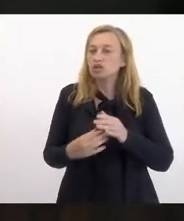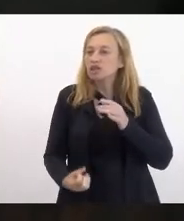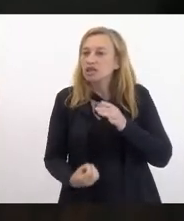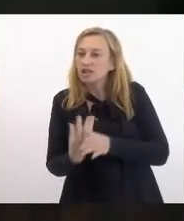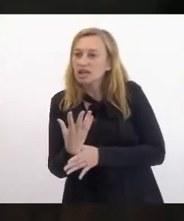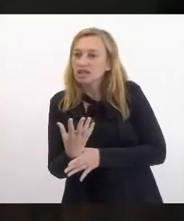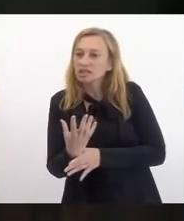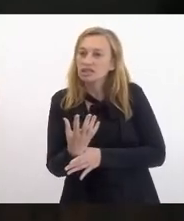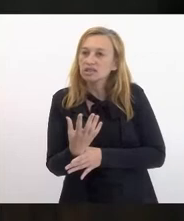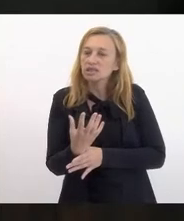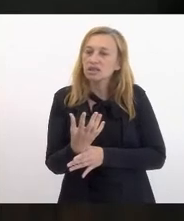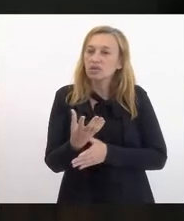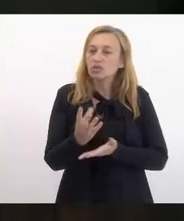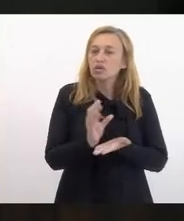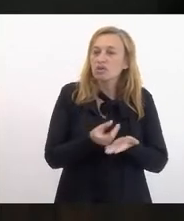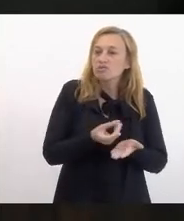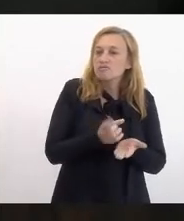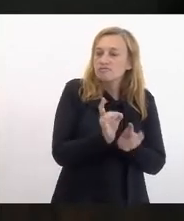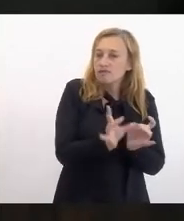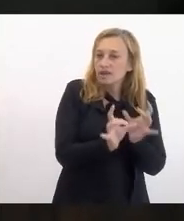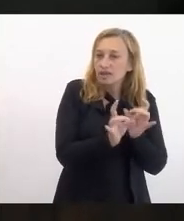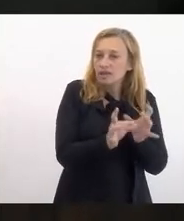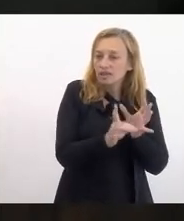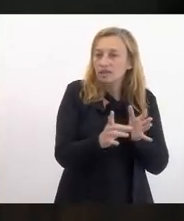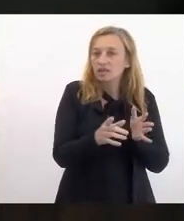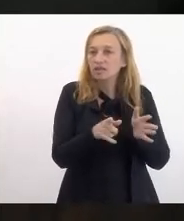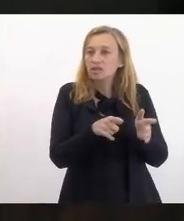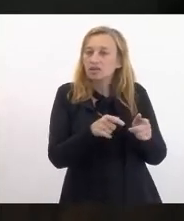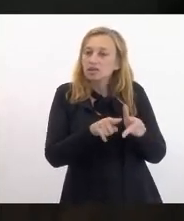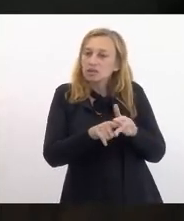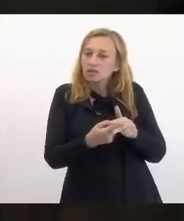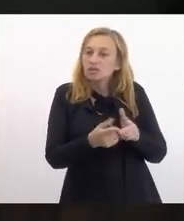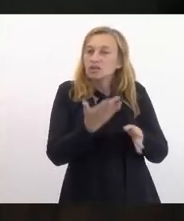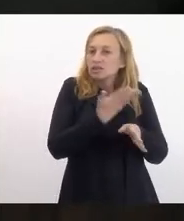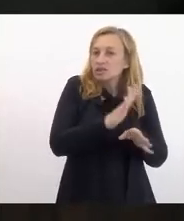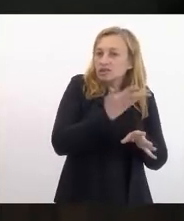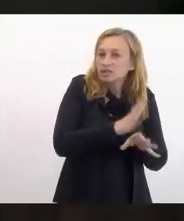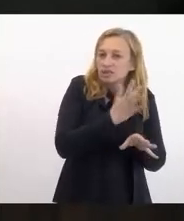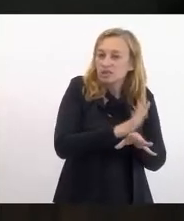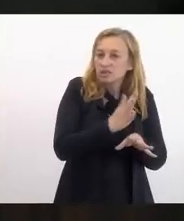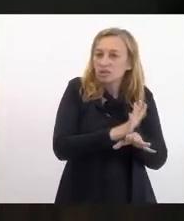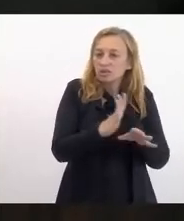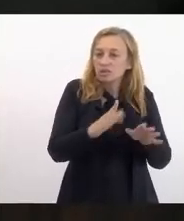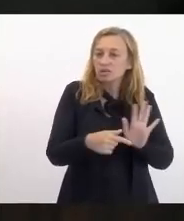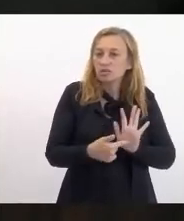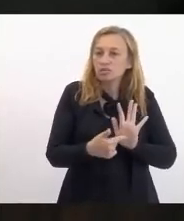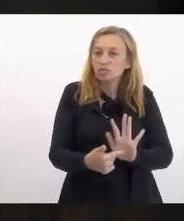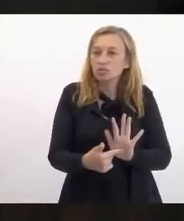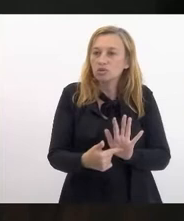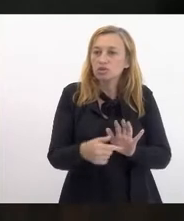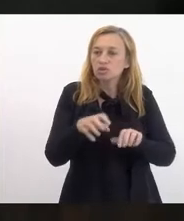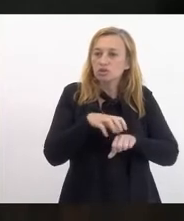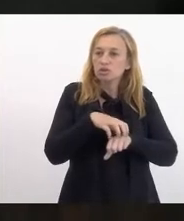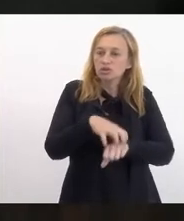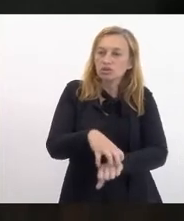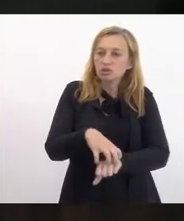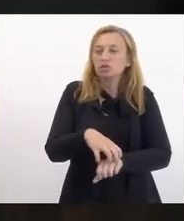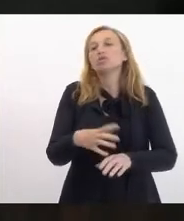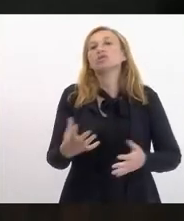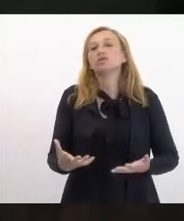produção, comercialização, manutenção, treinamento, exposição, transporte,